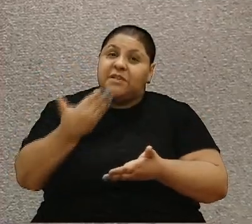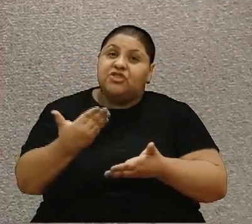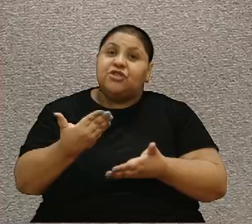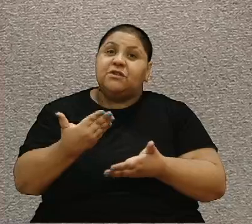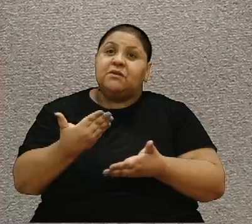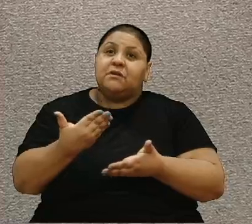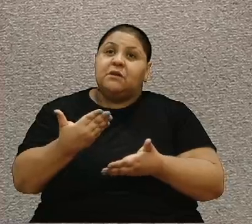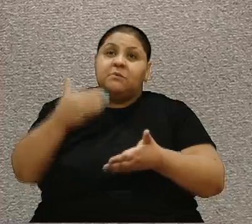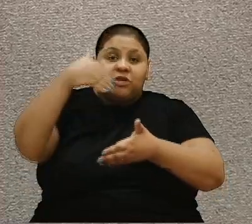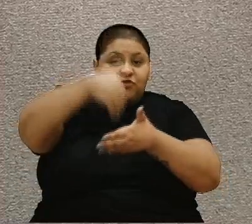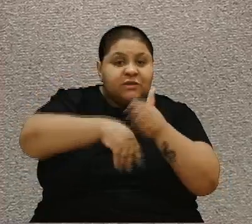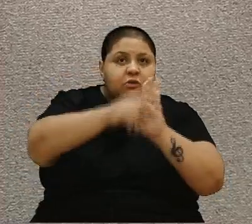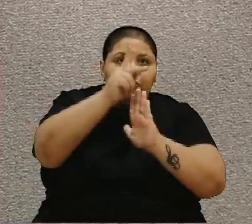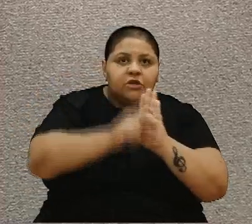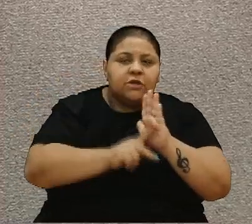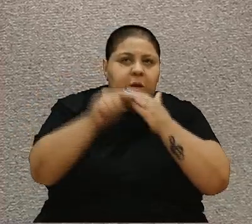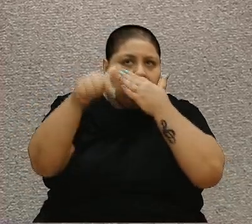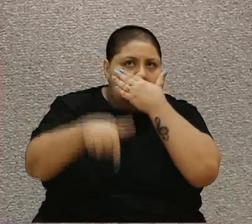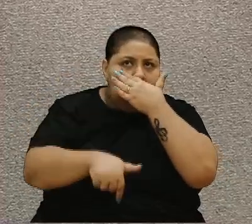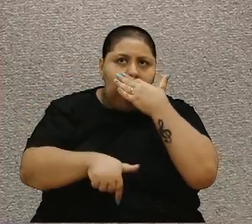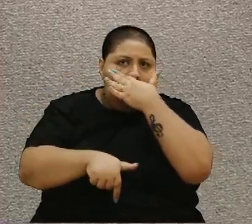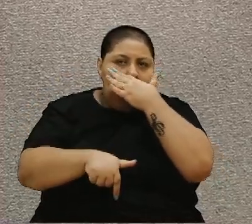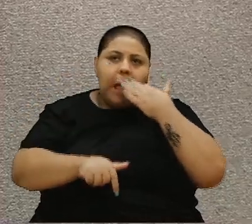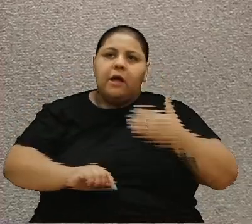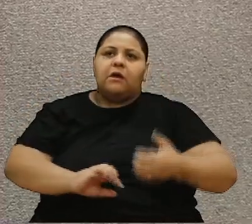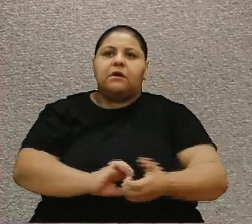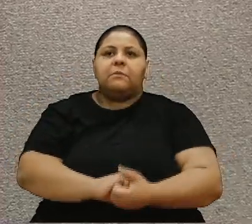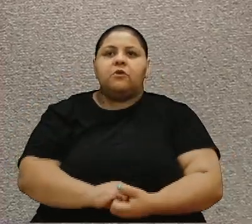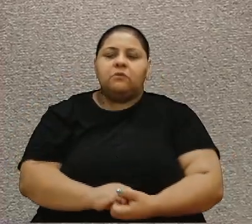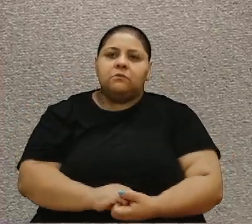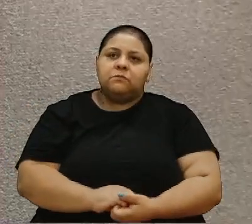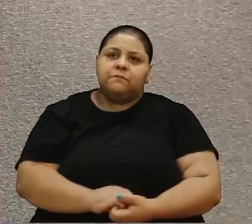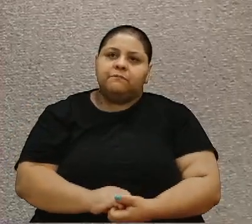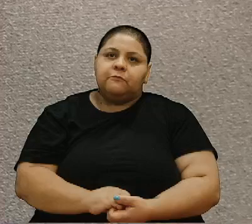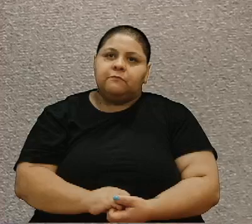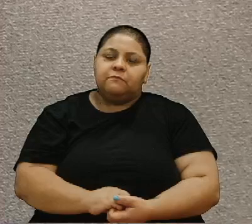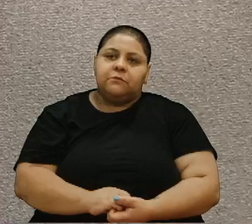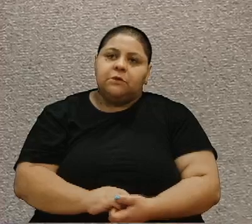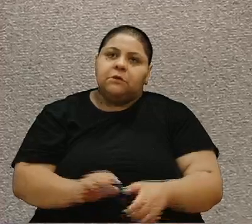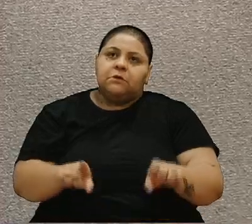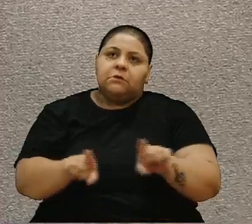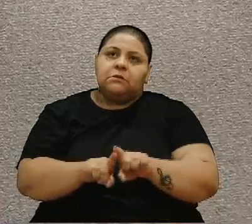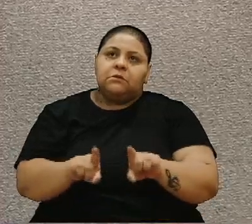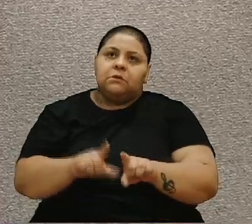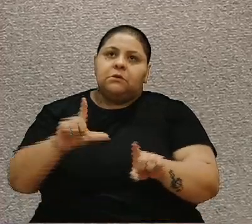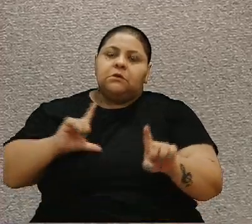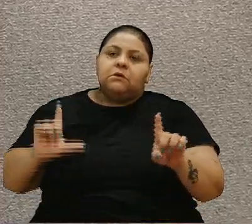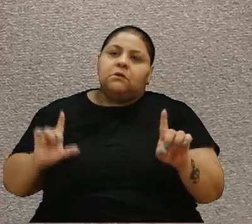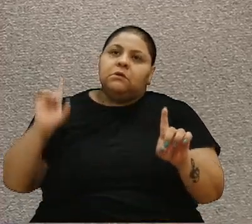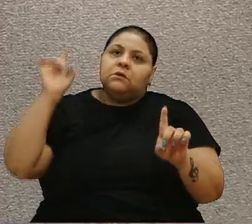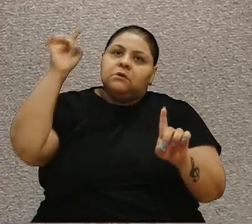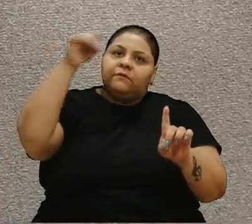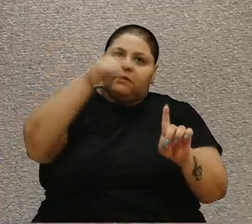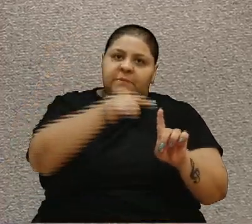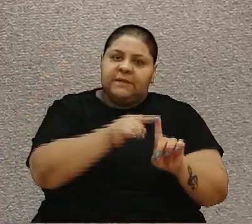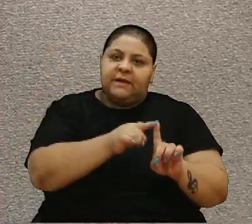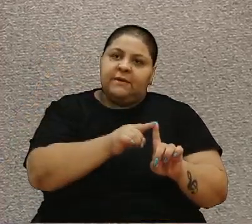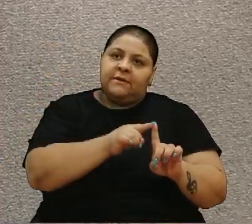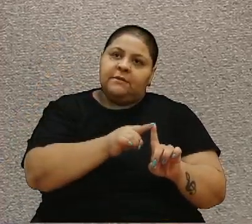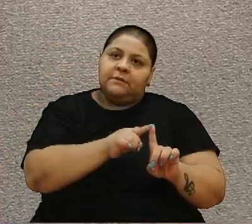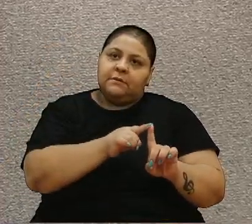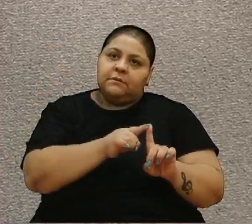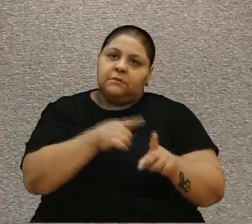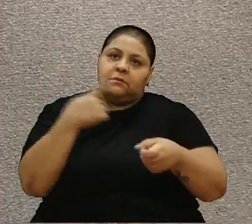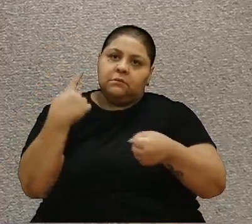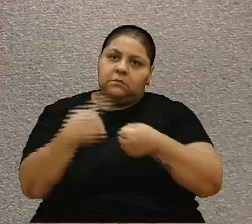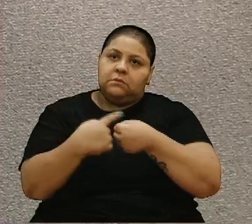gente votar por esse projeto, que é um projeto que visa a melhoria para o município. Então, aqui jamais